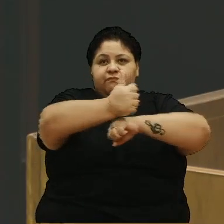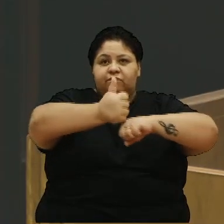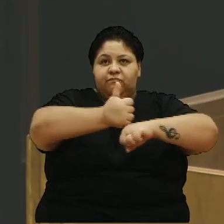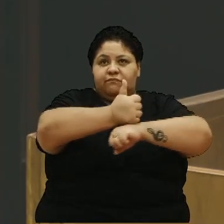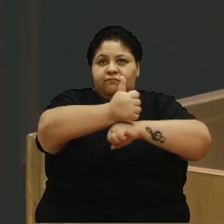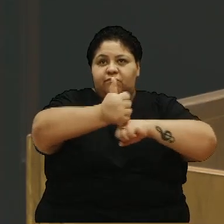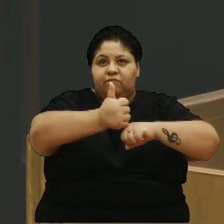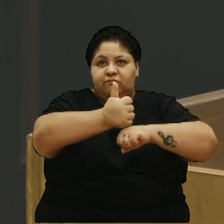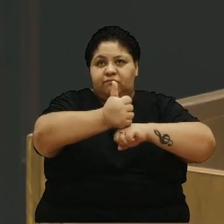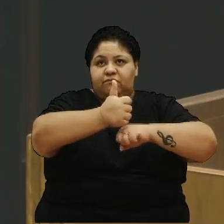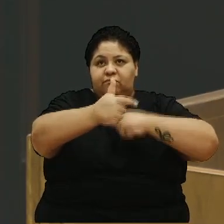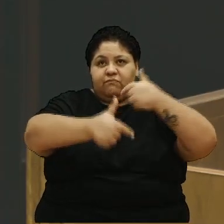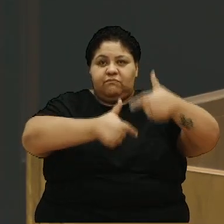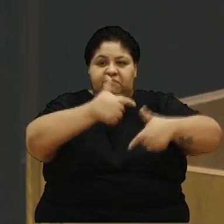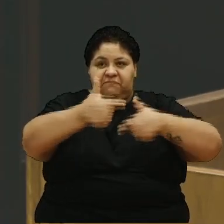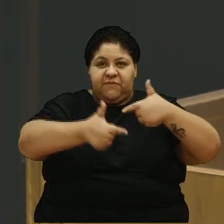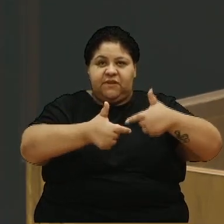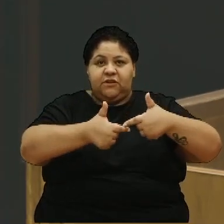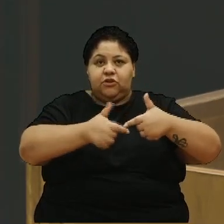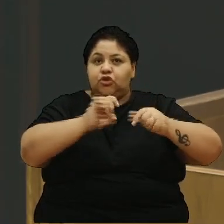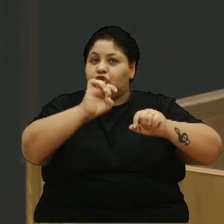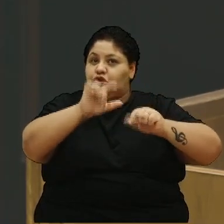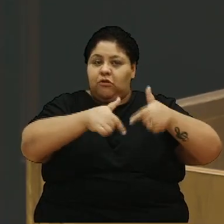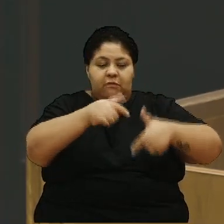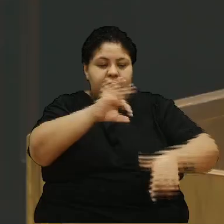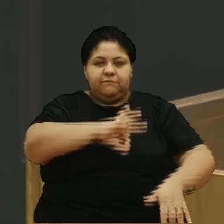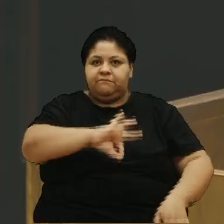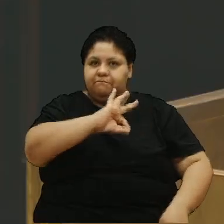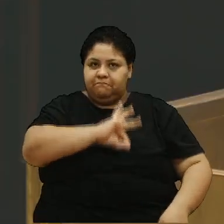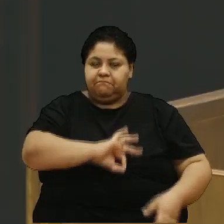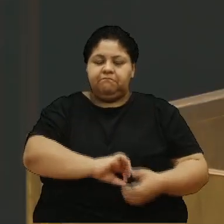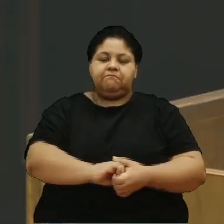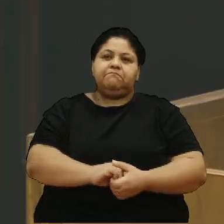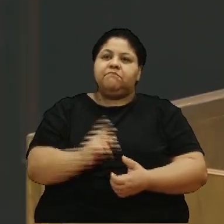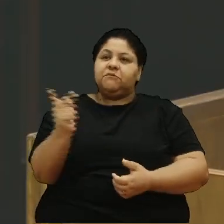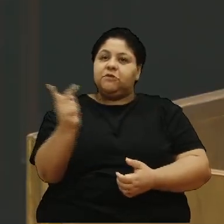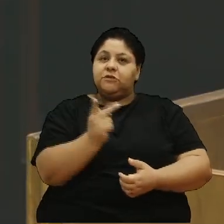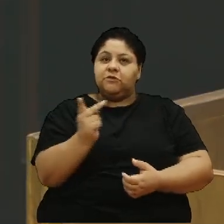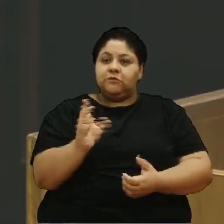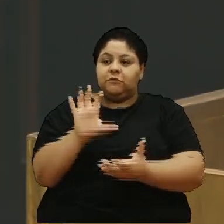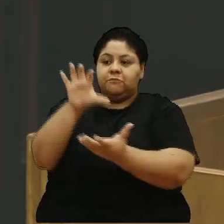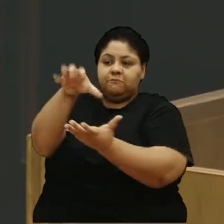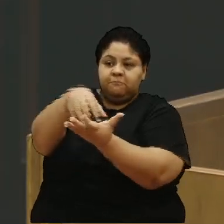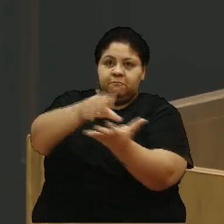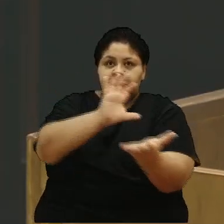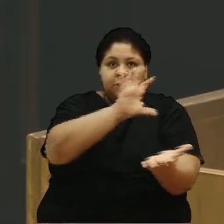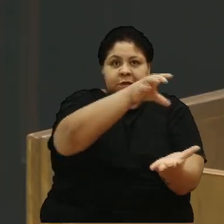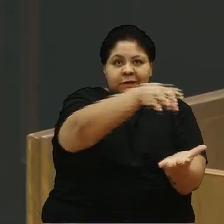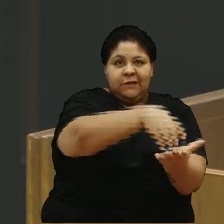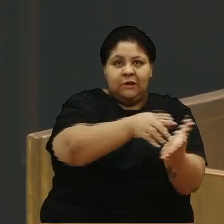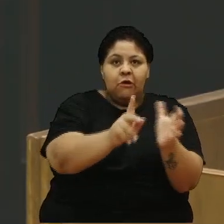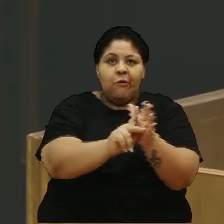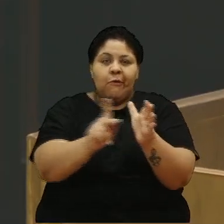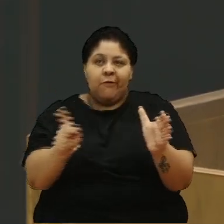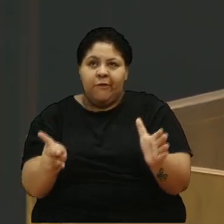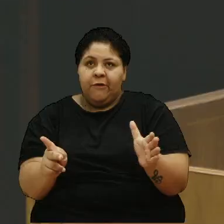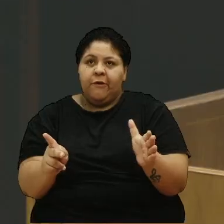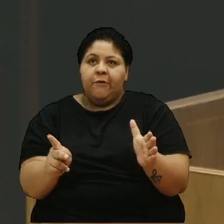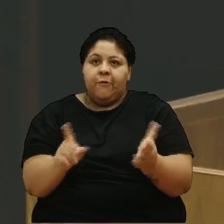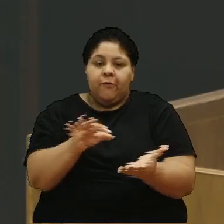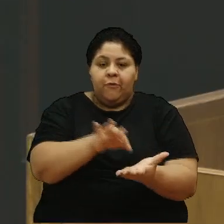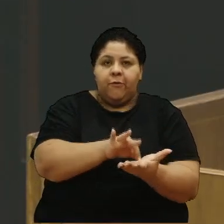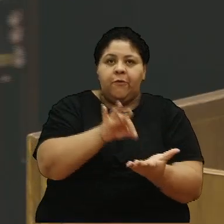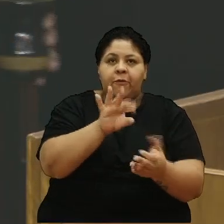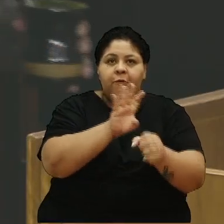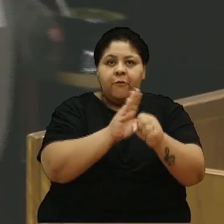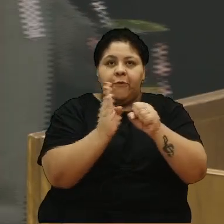sustentam suas atividades é remunerado. São 2 unidades educacionais próprias, localizadas no